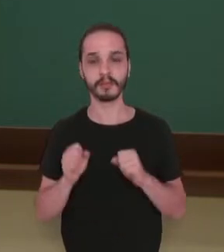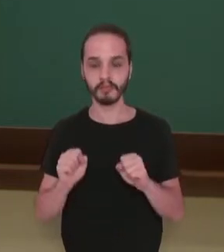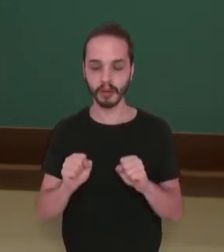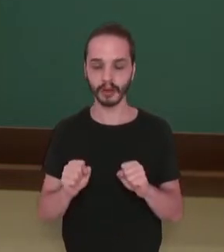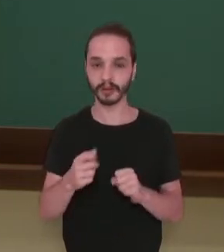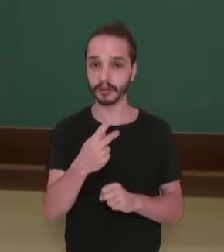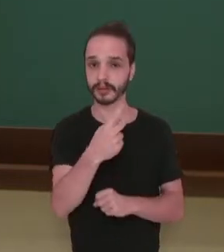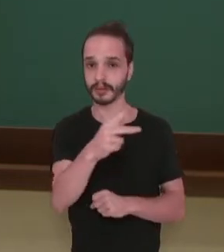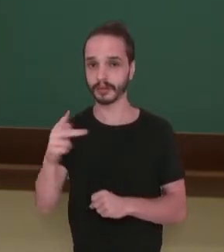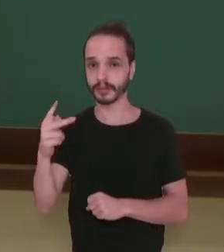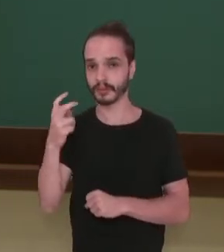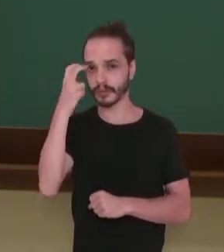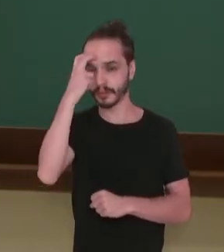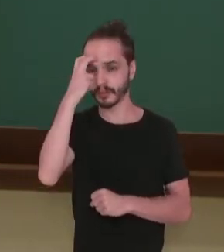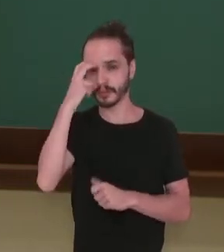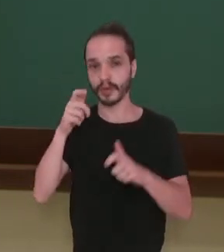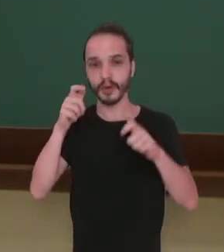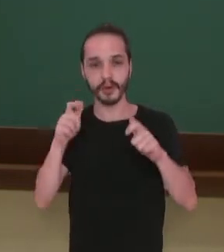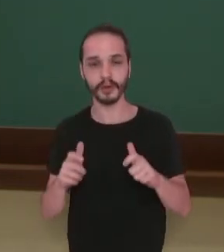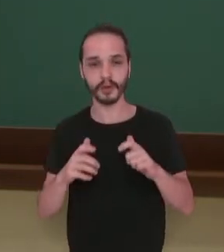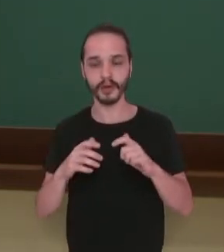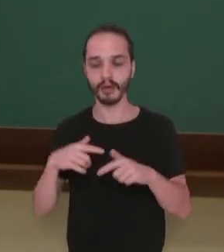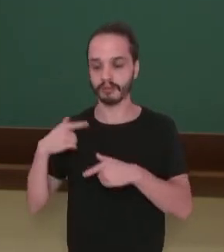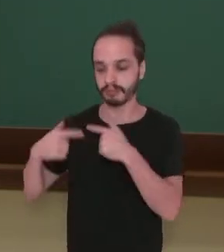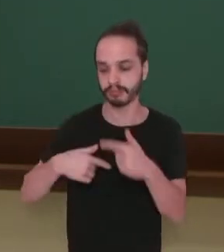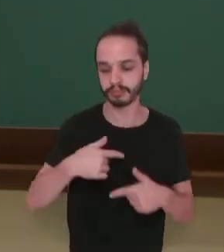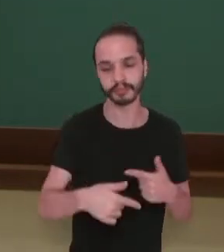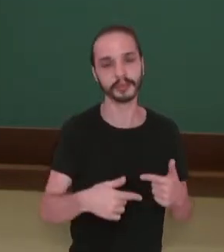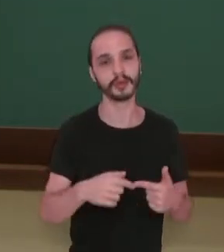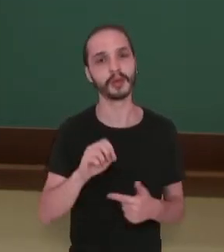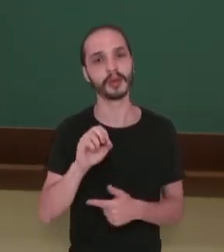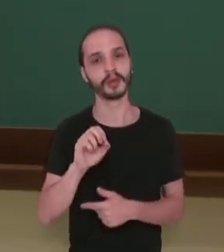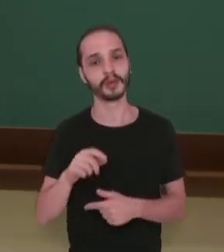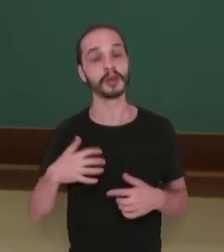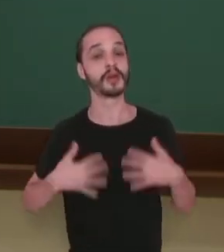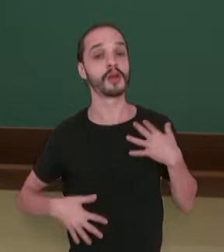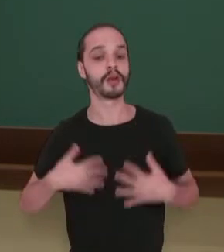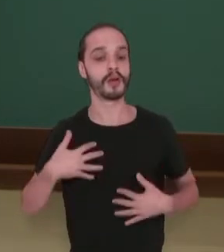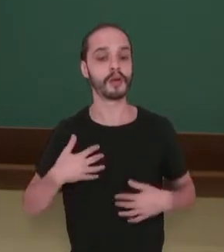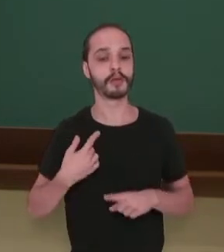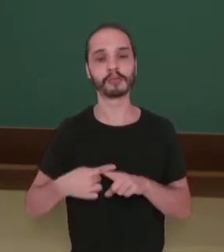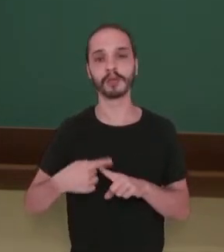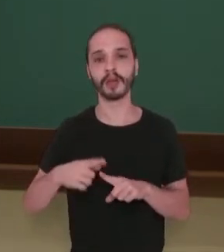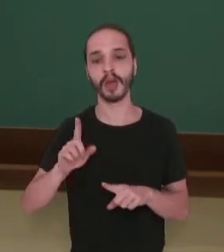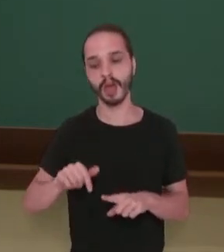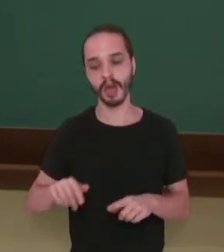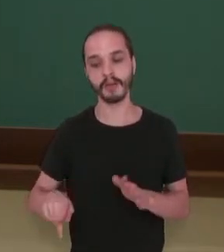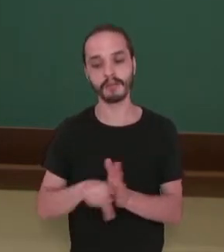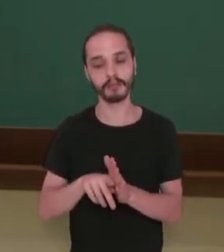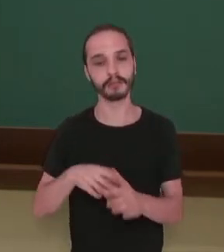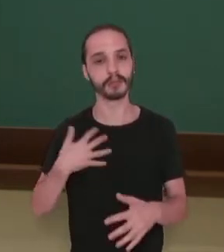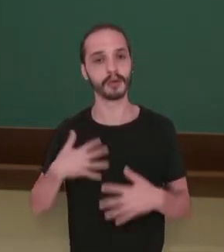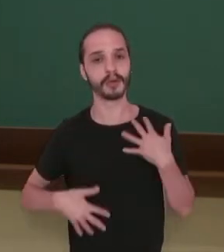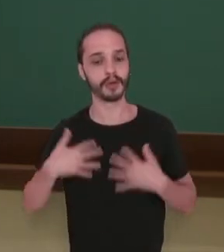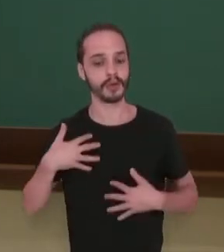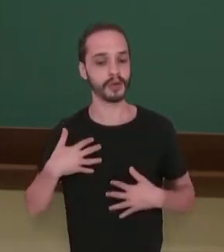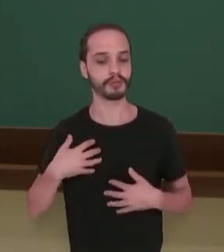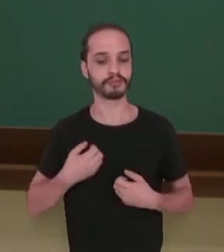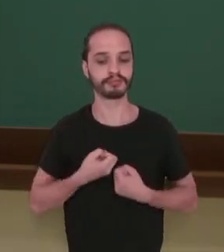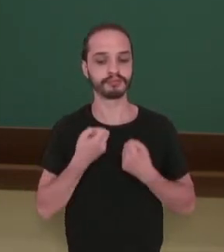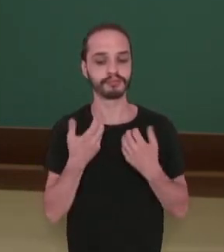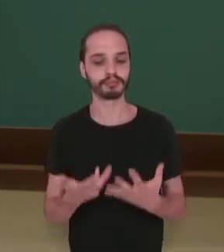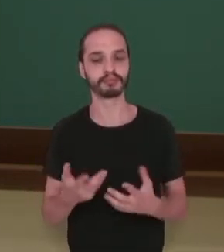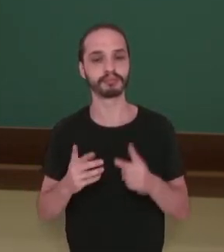sua cultura ali, pode ser herdada, e é corporal porque você expressa o que a dança está